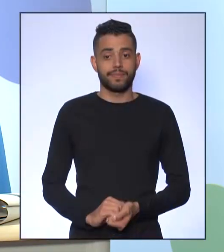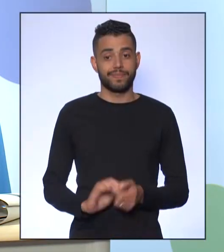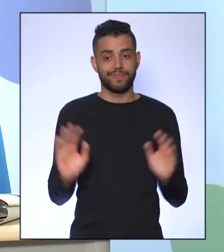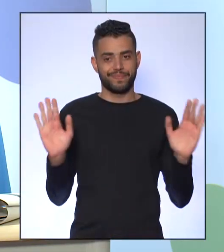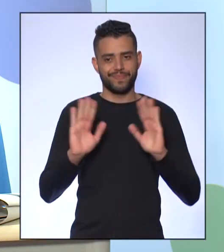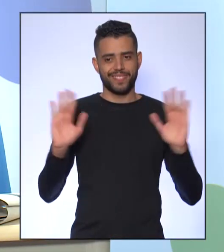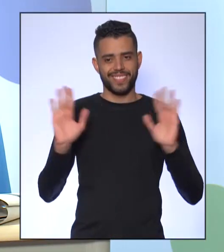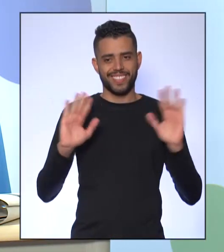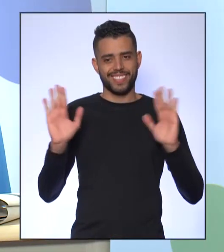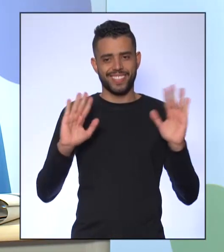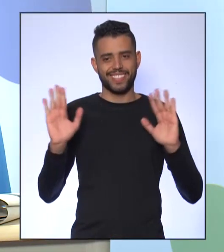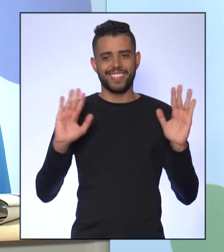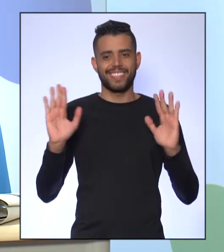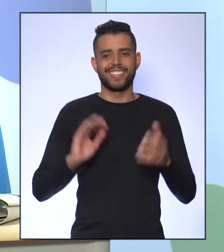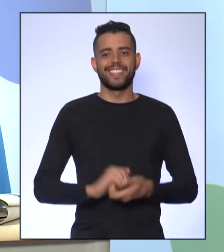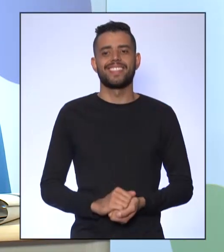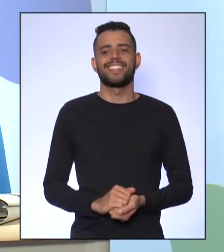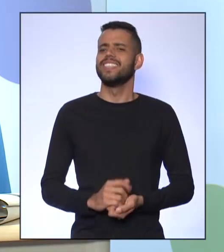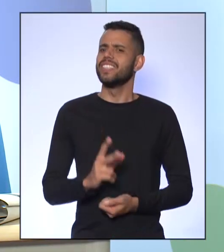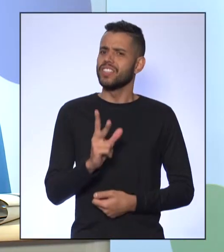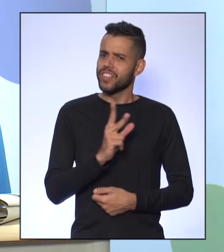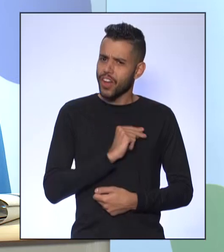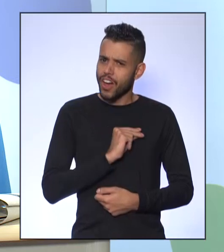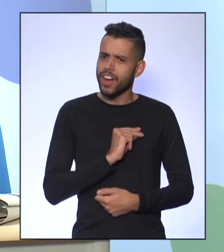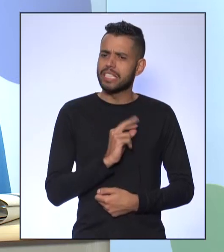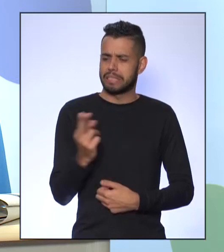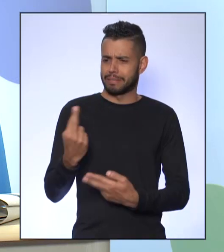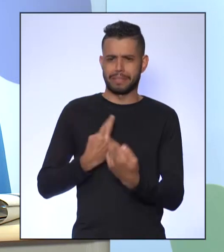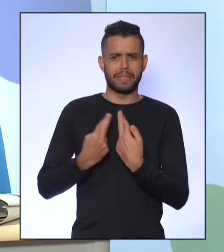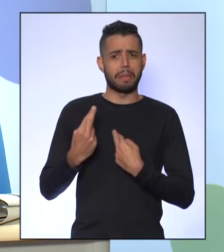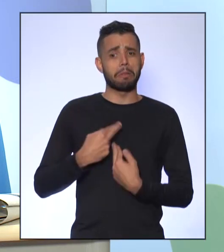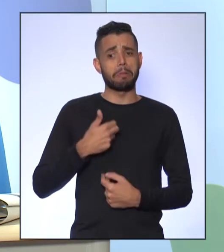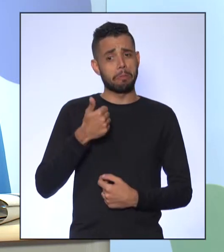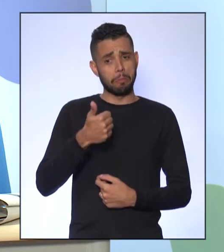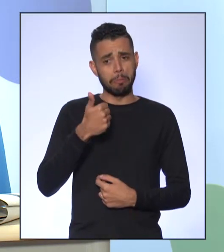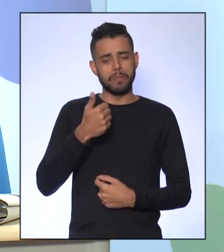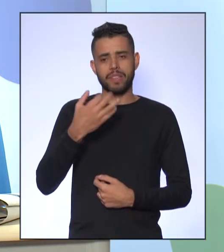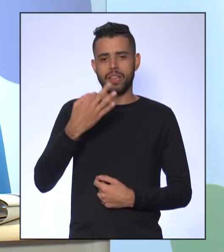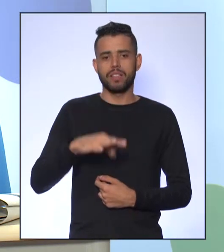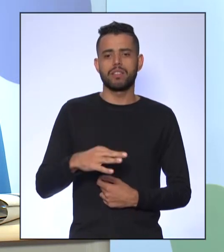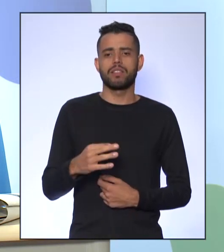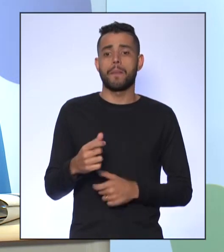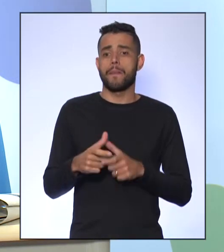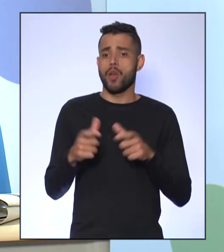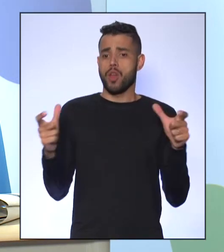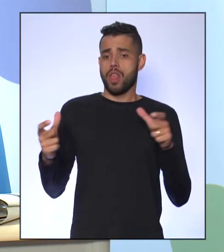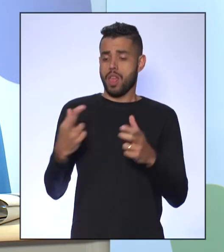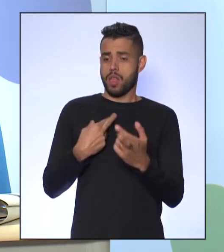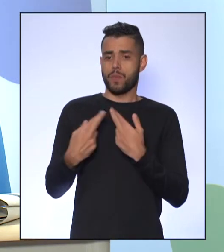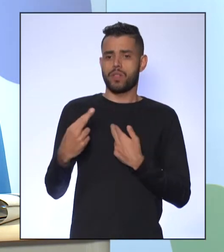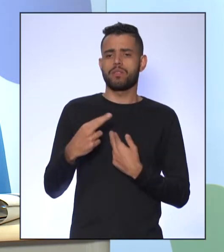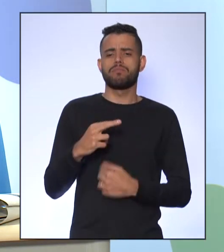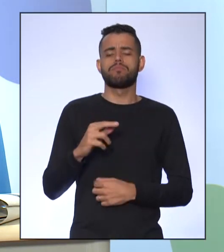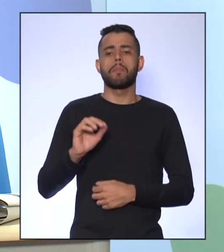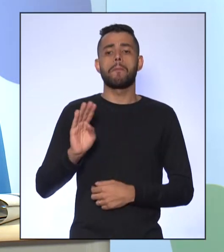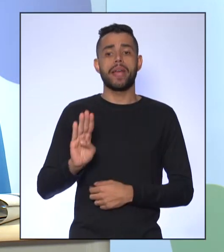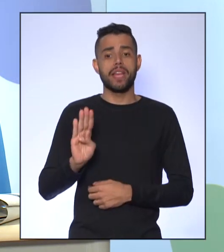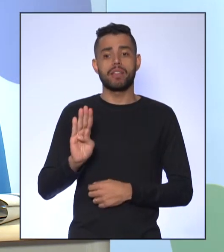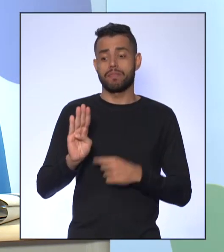Olá. Olha, vocês foram muito bem. A maioria respondeu B e B é a resposta correta,